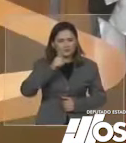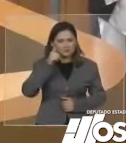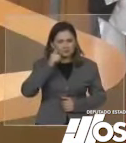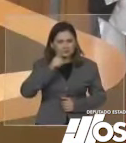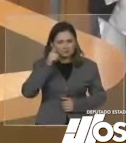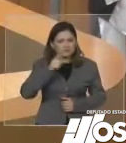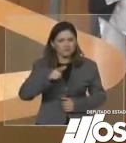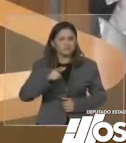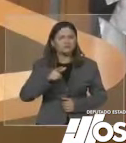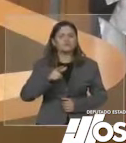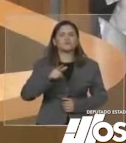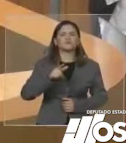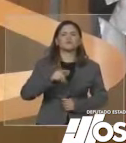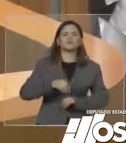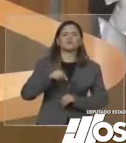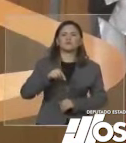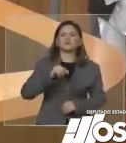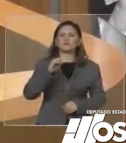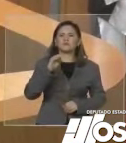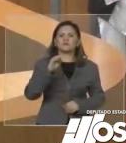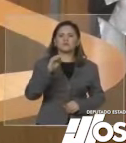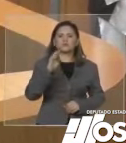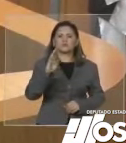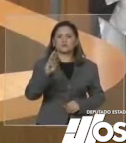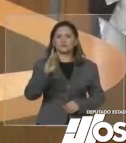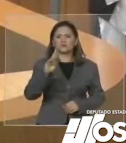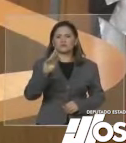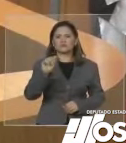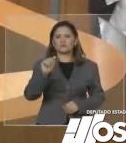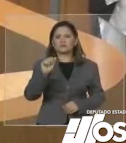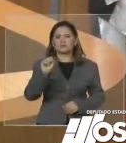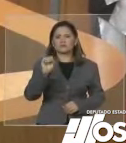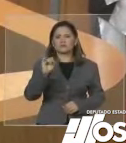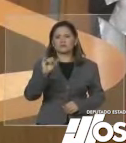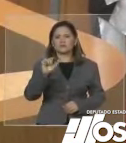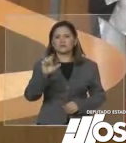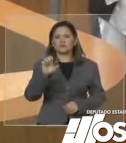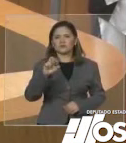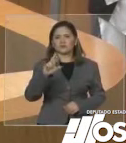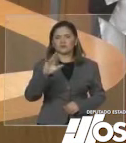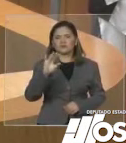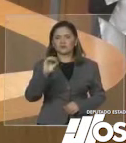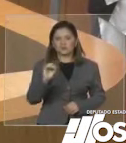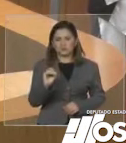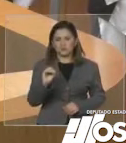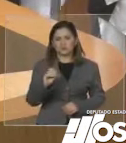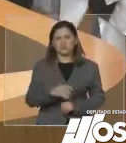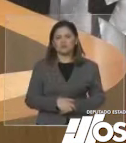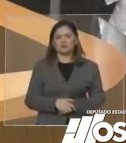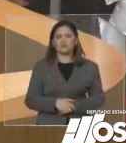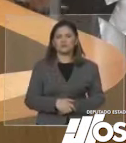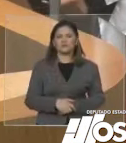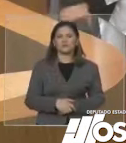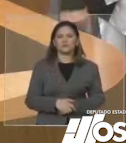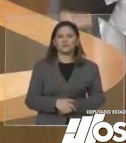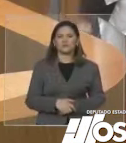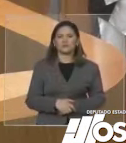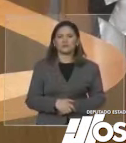uma posição merecedora, uma posição que realmente esse grande clube merece. Quero mais uma